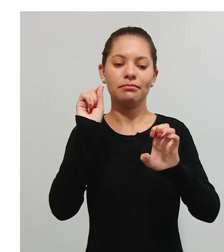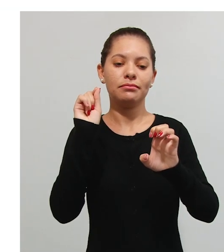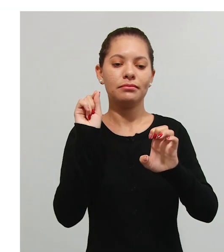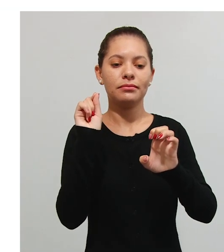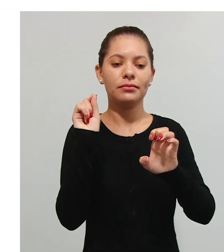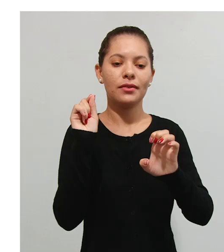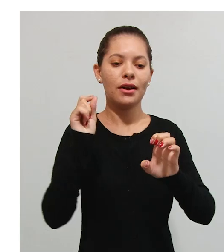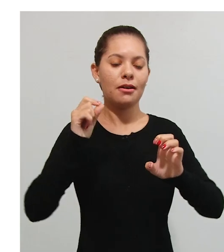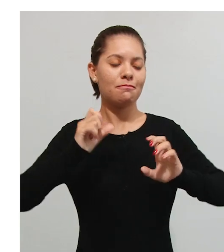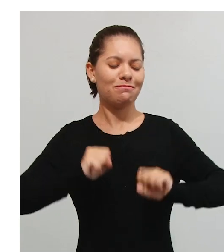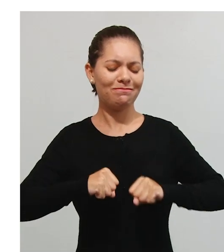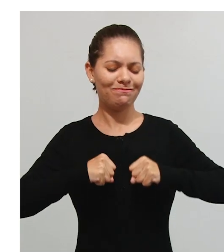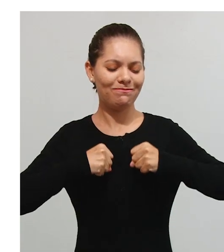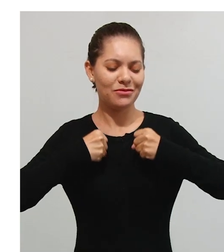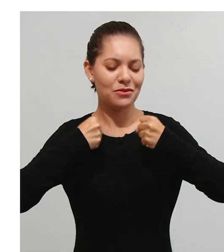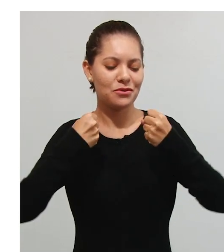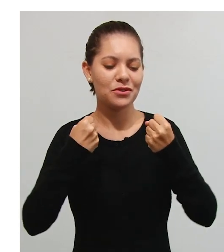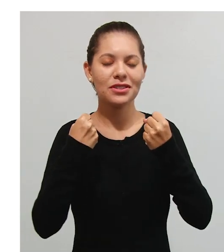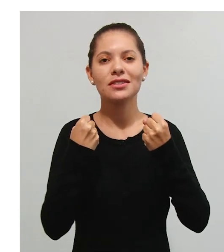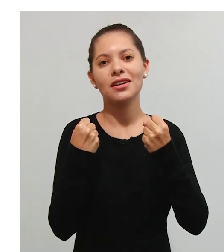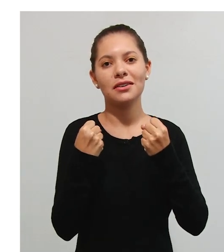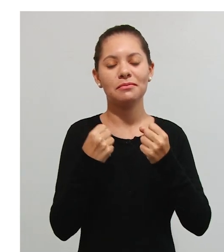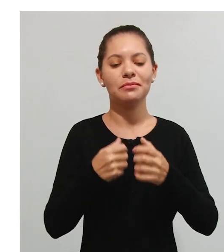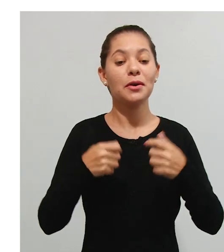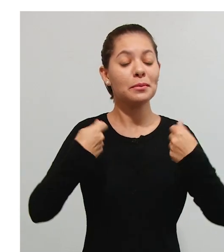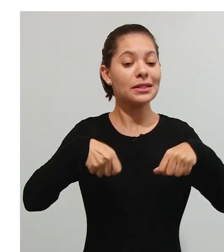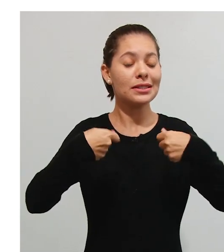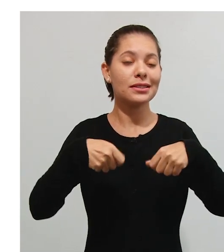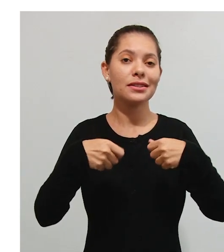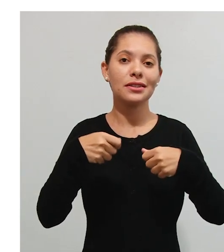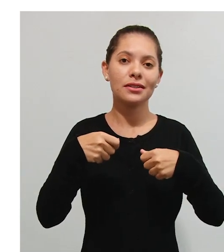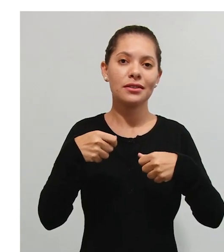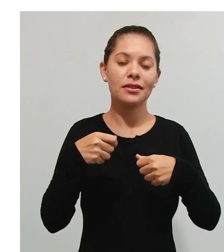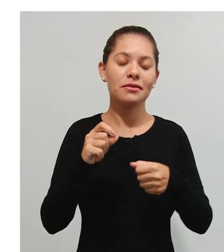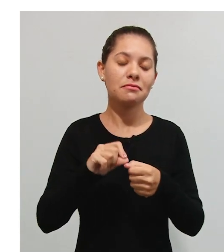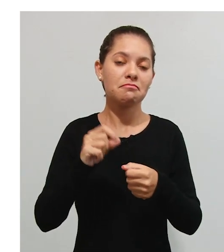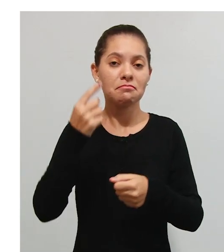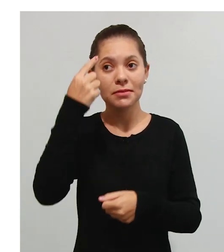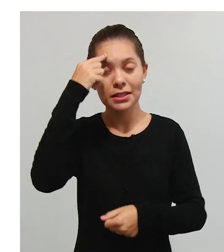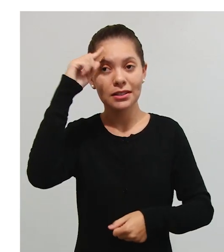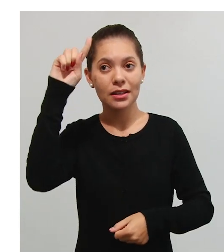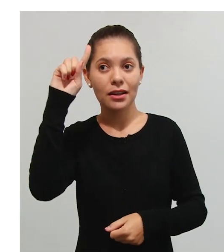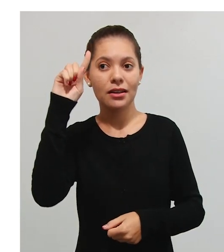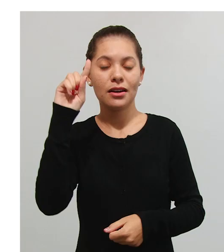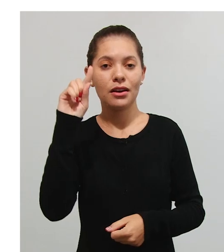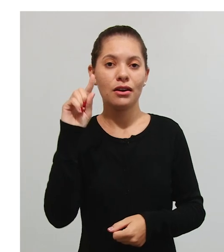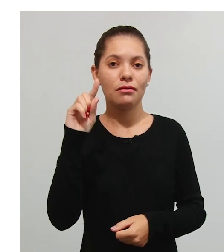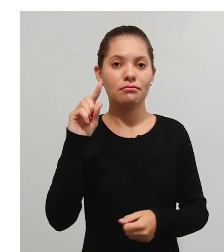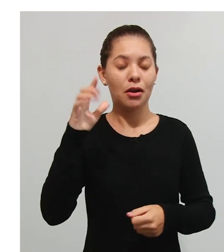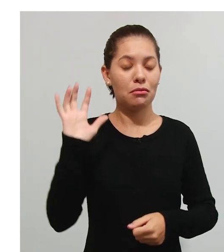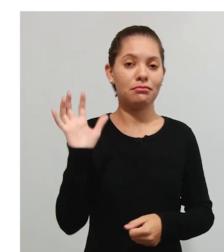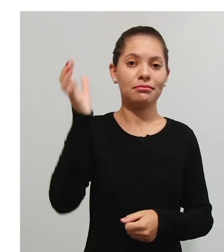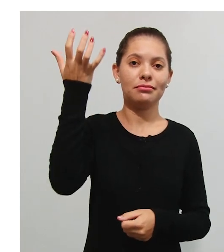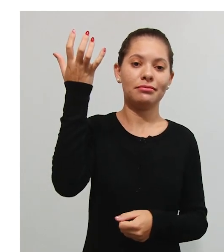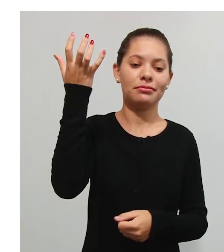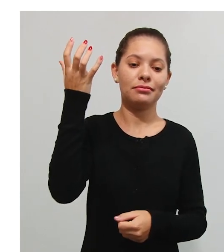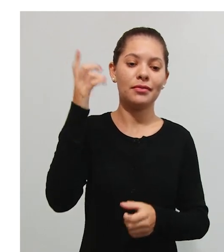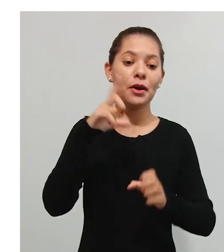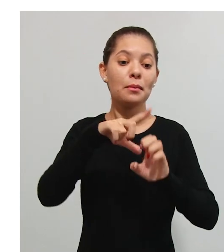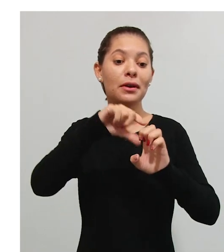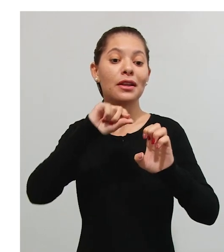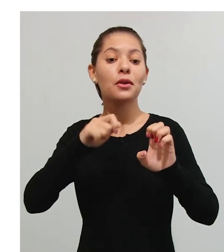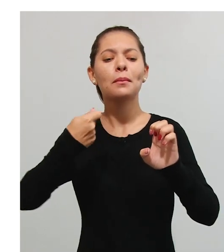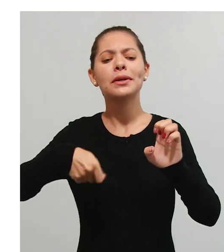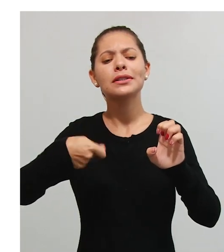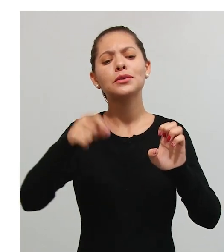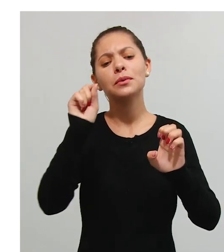ele vai ter que ter um esforço, vai ter que correr atrás, vai ter que fazer essa ideia dar certo, ou seja, fazer acontecer. O empreendedor